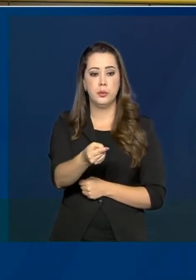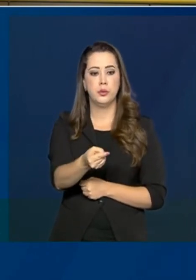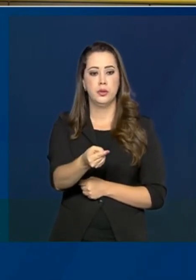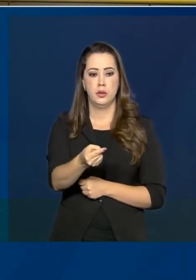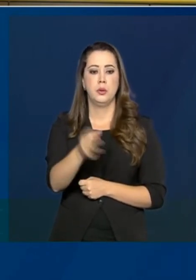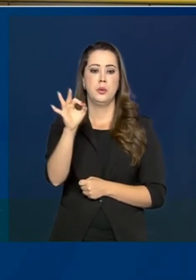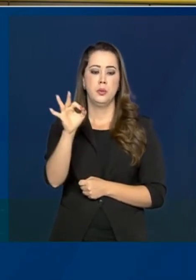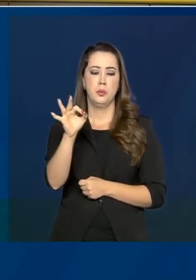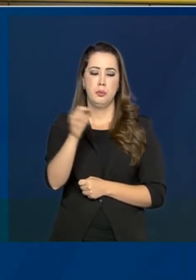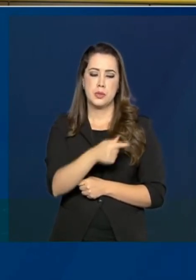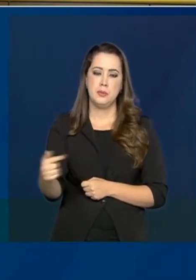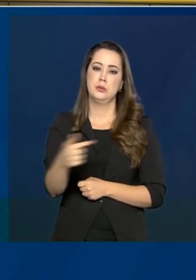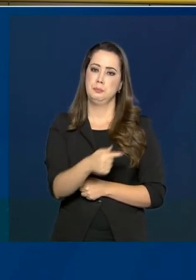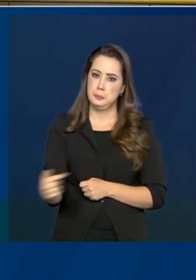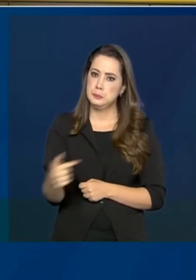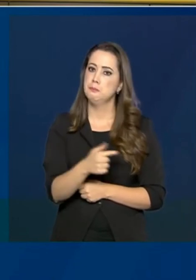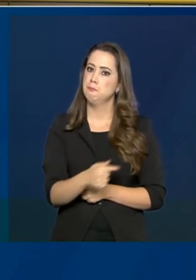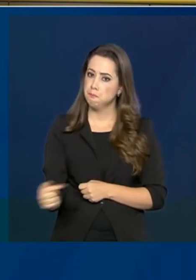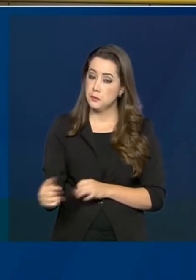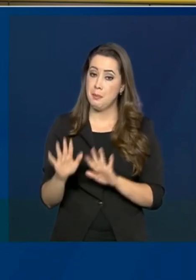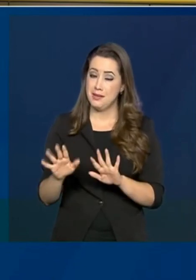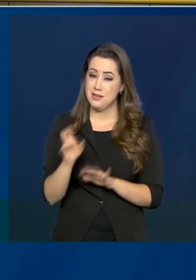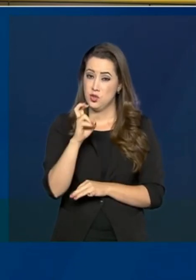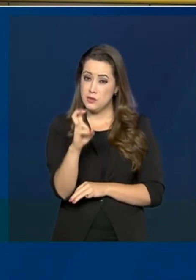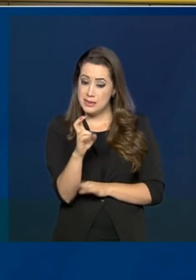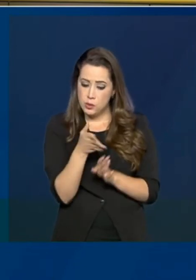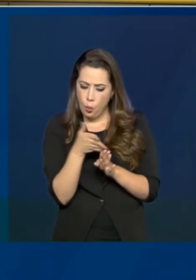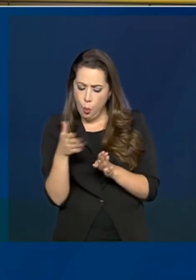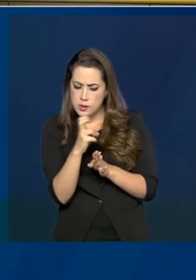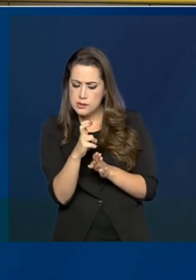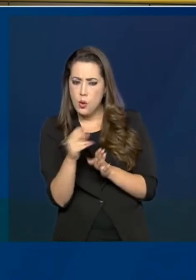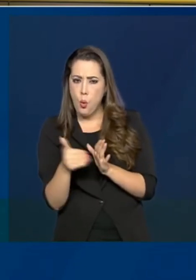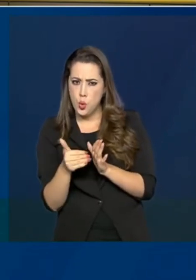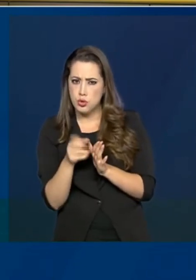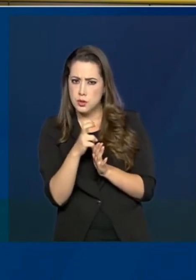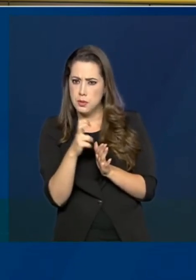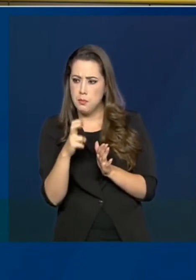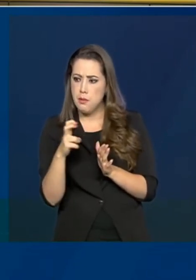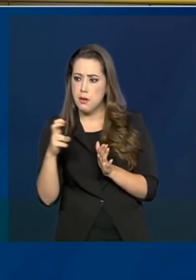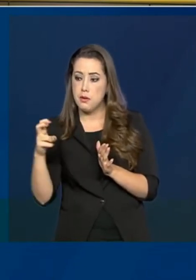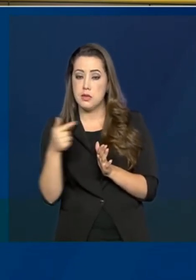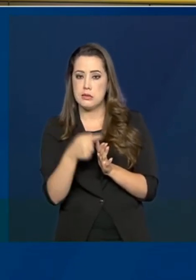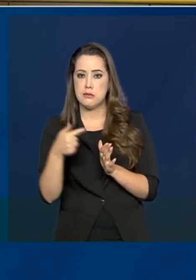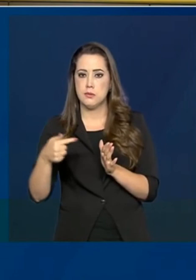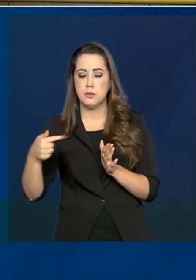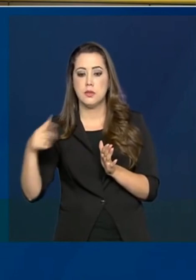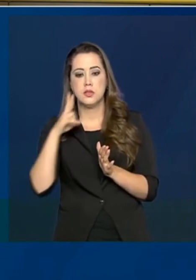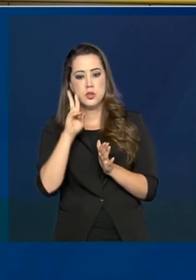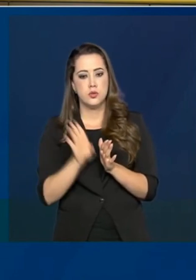108.799 por semana. Agora, se a gente considerar as 5 últimas semanas epidemiológicas, a gente percebe que houve um aumento,